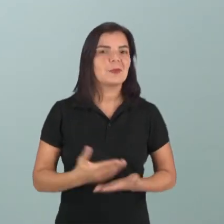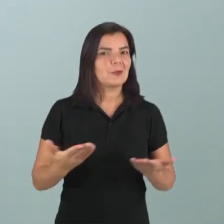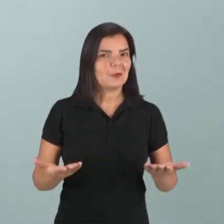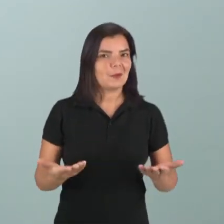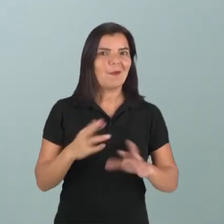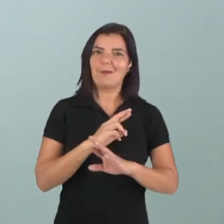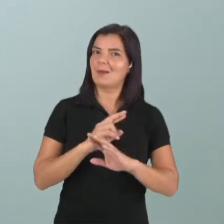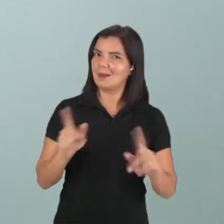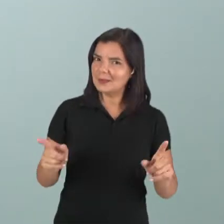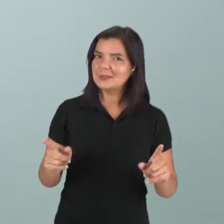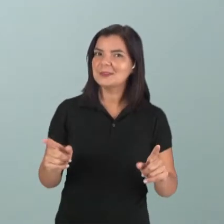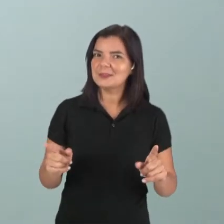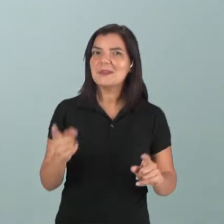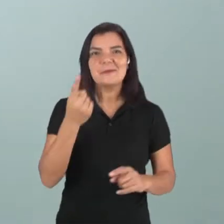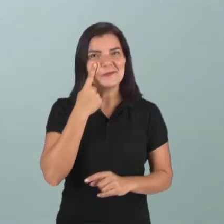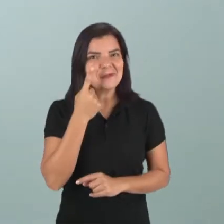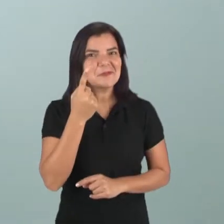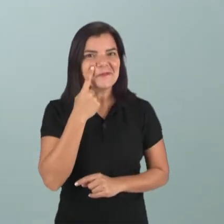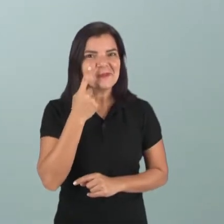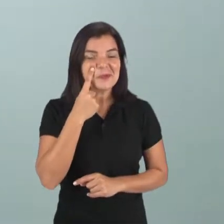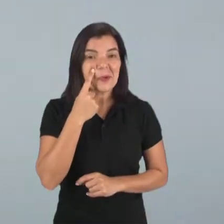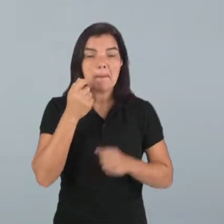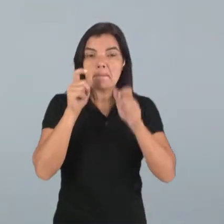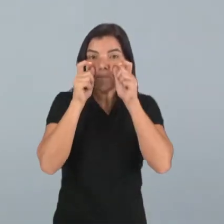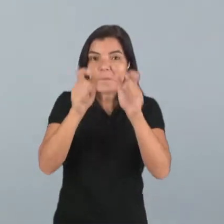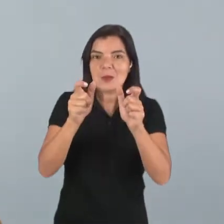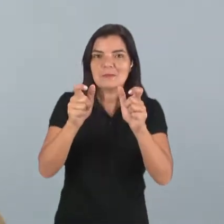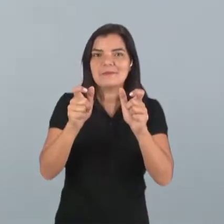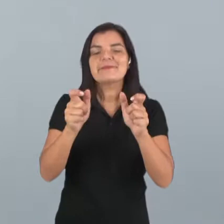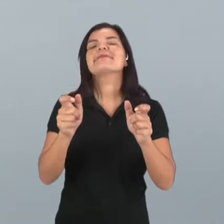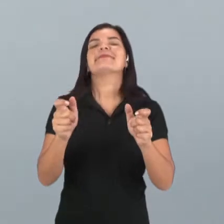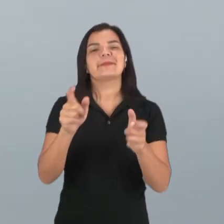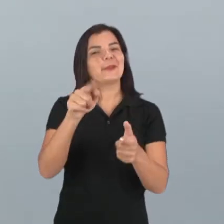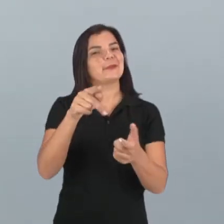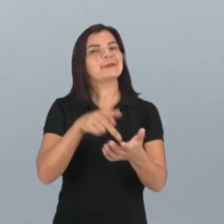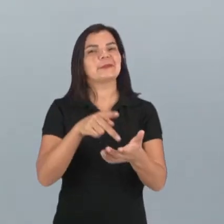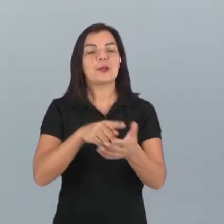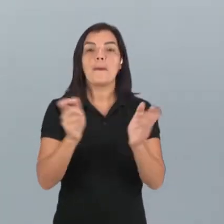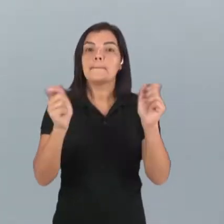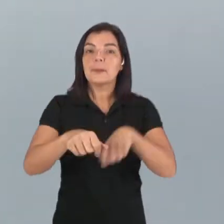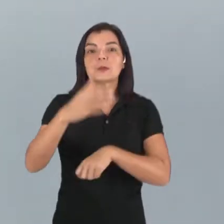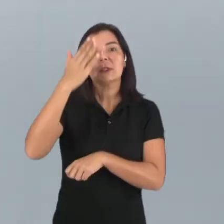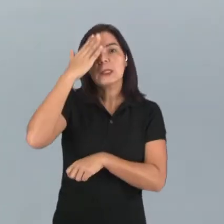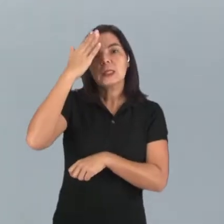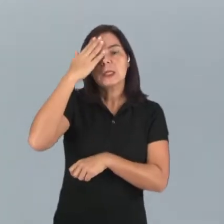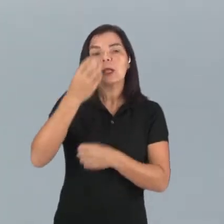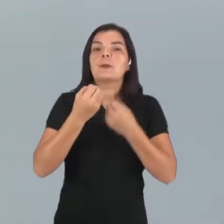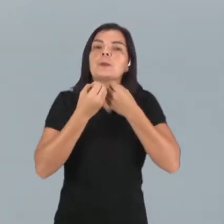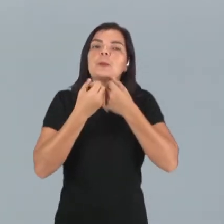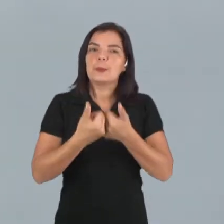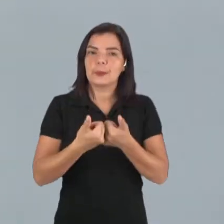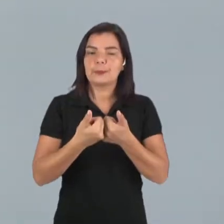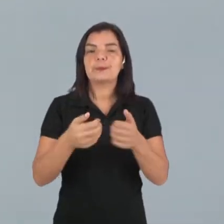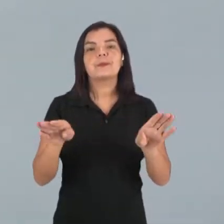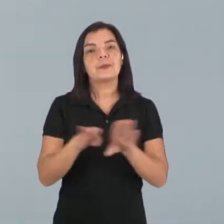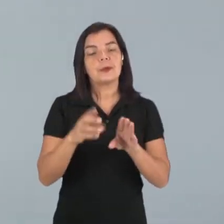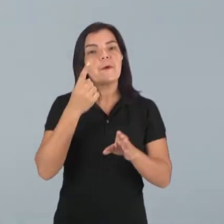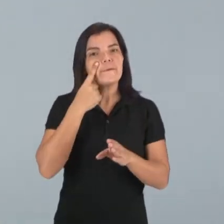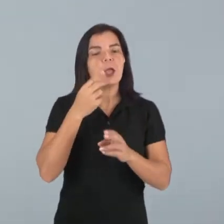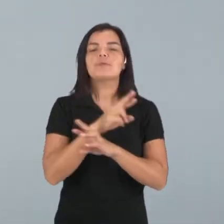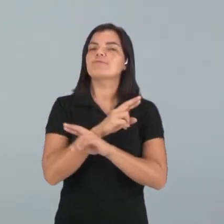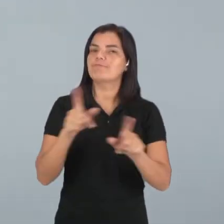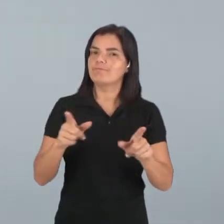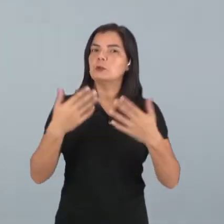gente, que diferença, né? Vocês viram como nós temos que estar muito atentos? É isso mesmo, para a gente poder interpretar bem, né? Então, ali a gente viu uma